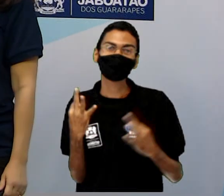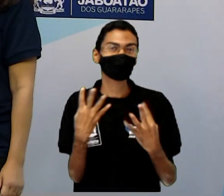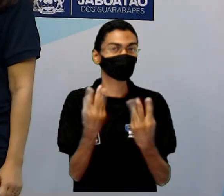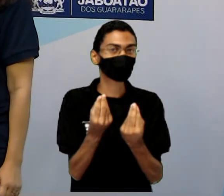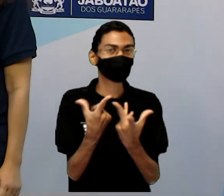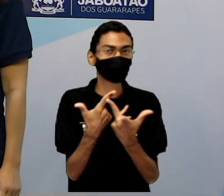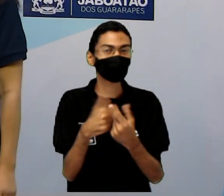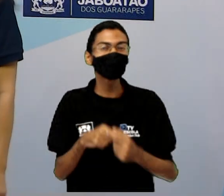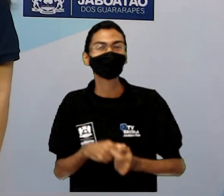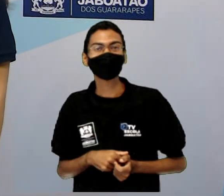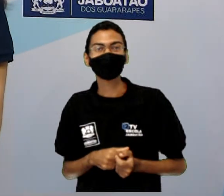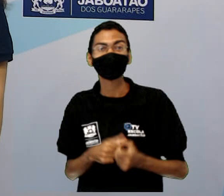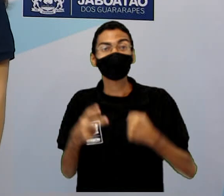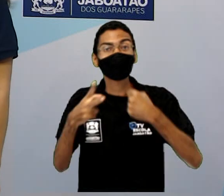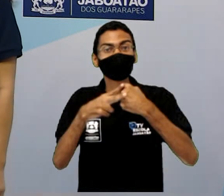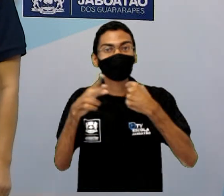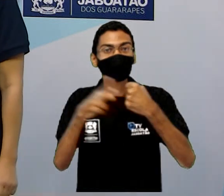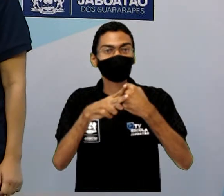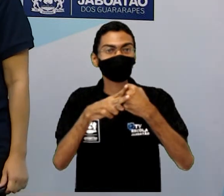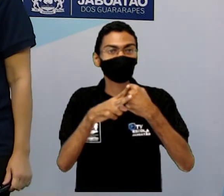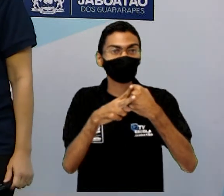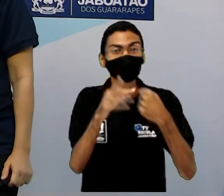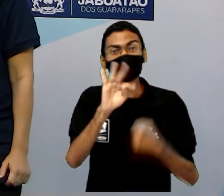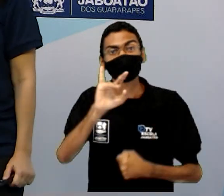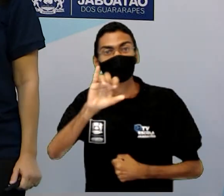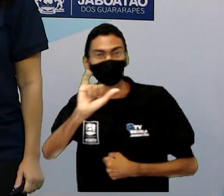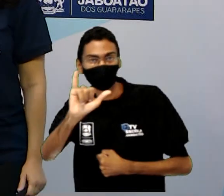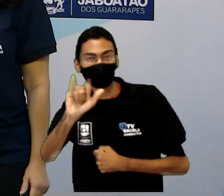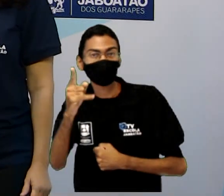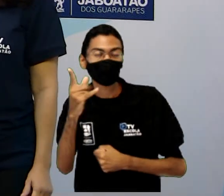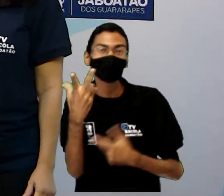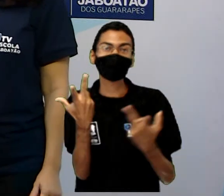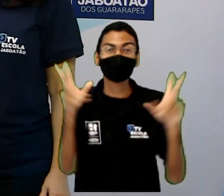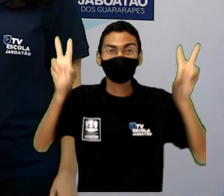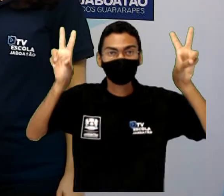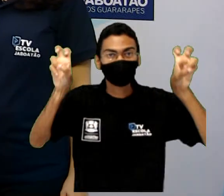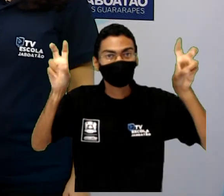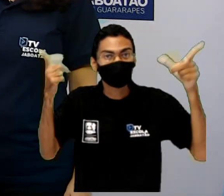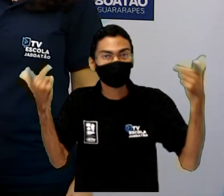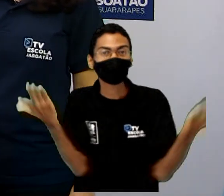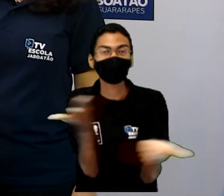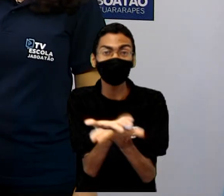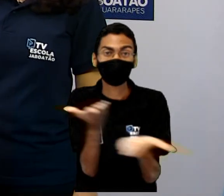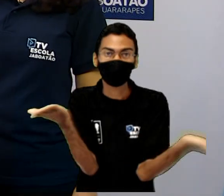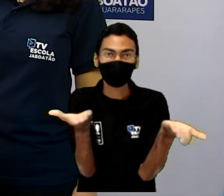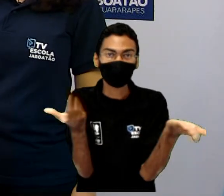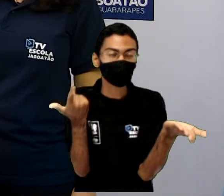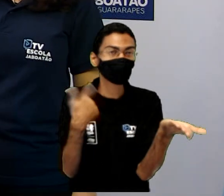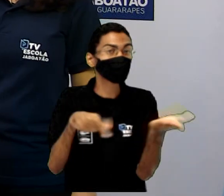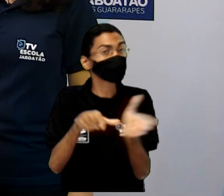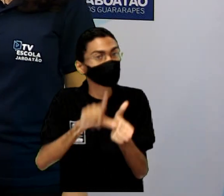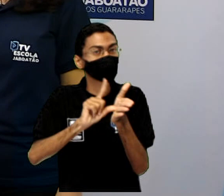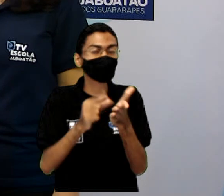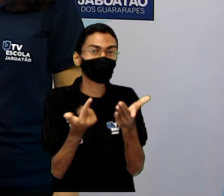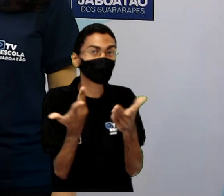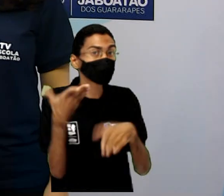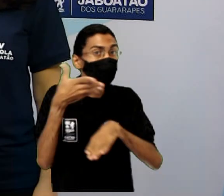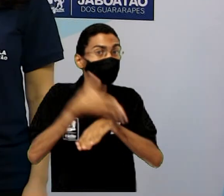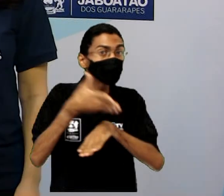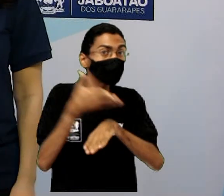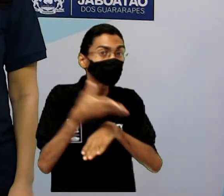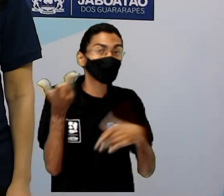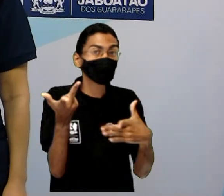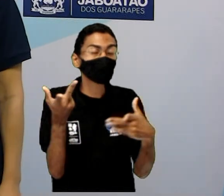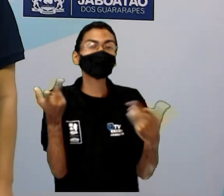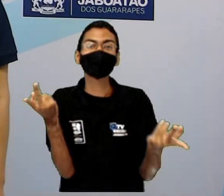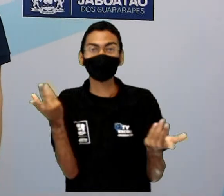é o verbo to be. E este é o nosso tema da aula de hoje. Só que antes da gente entrar no nosso